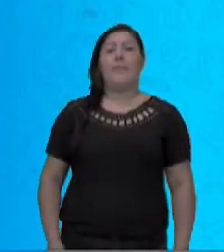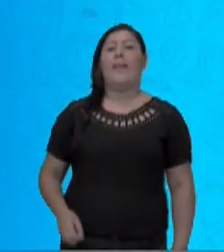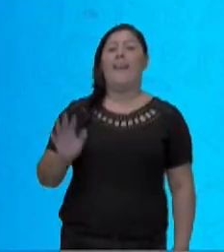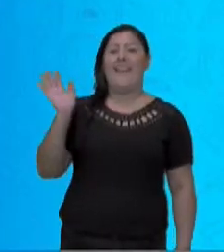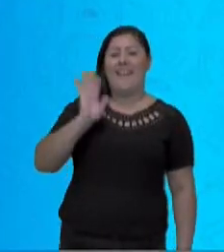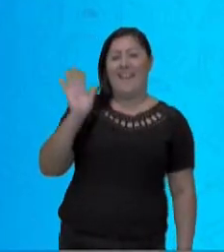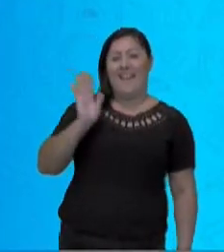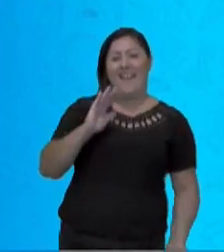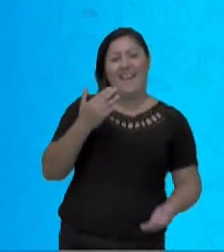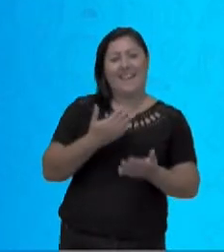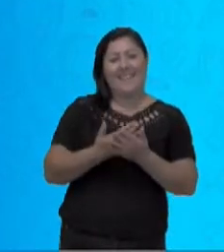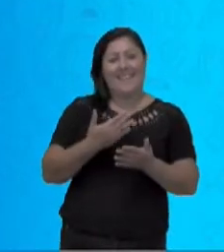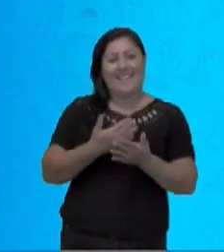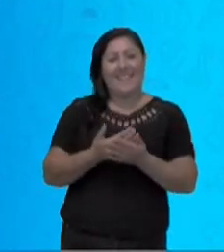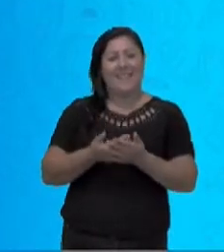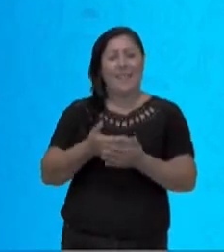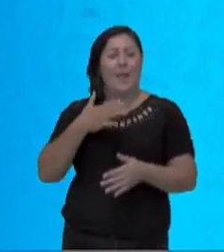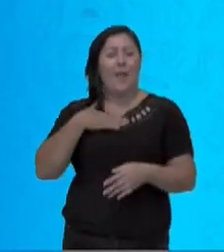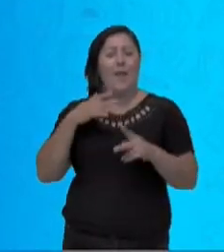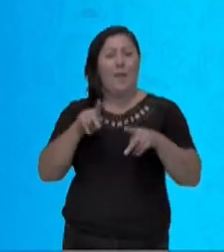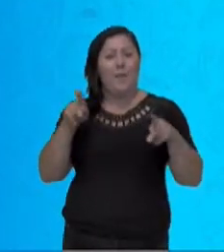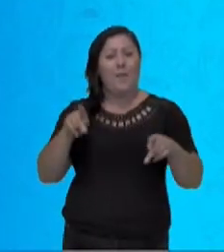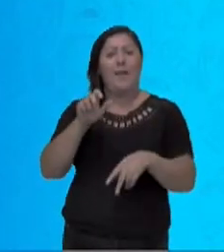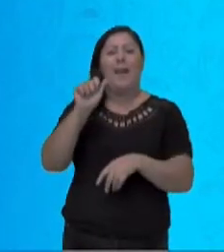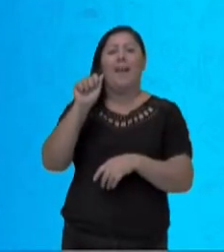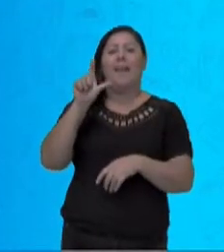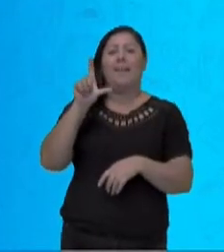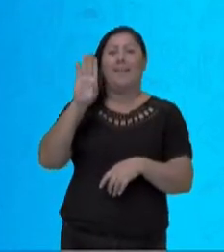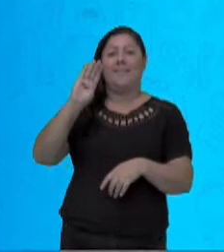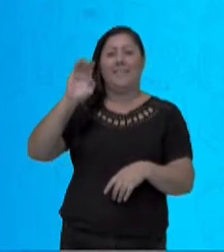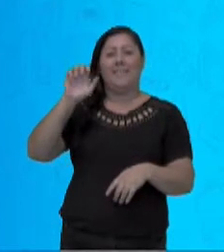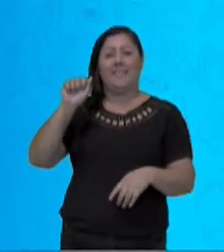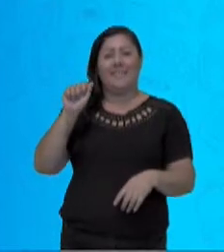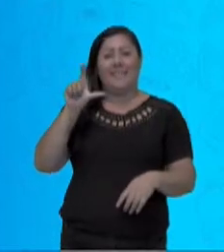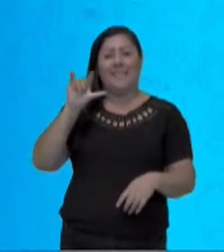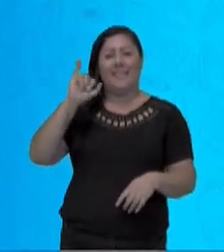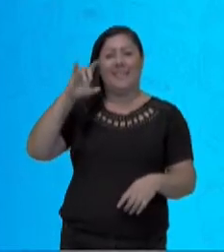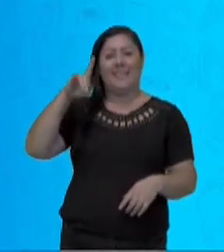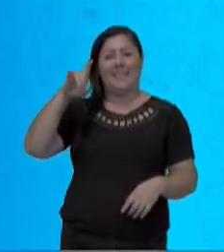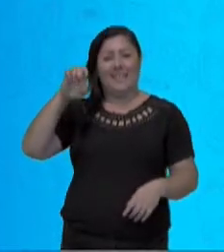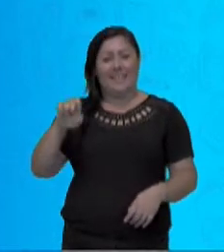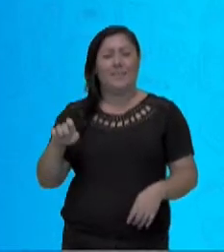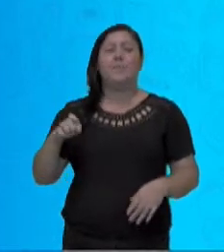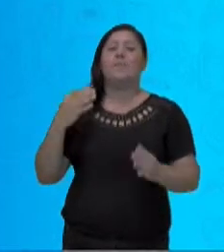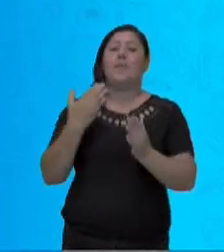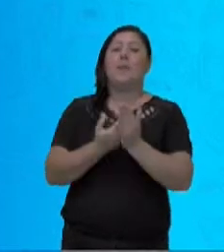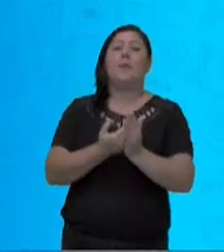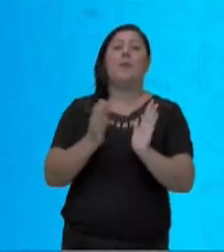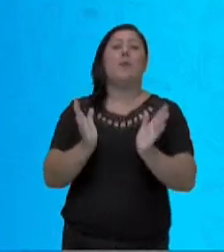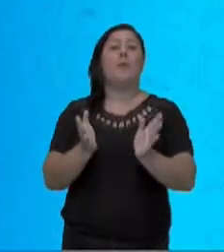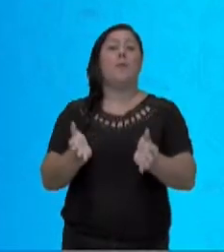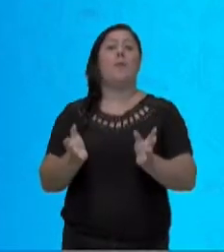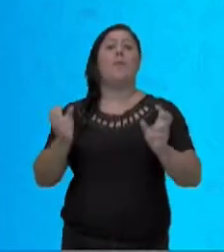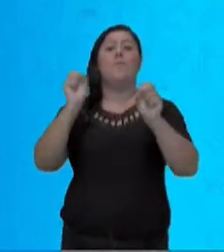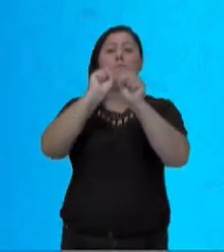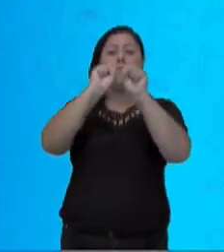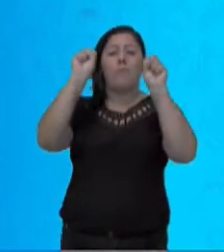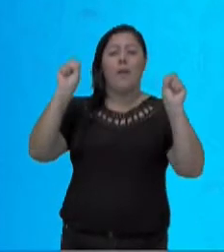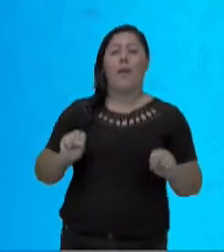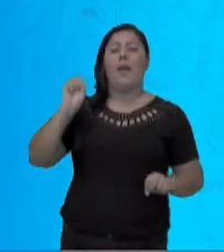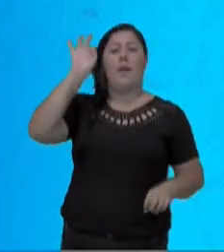Olá, estudantes! Eu sou a professora Albalide e o estudo de hoje será sobre sistema alfabético